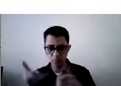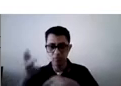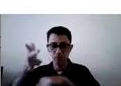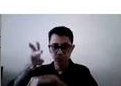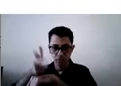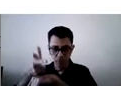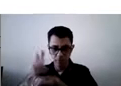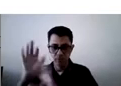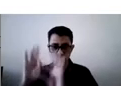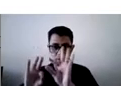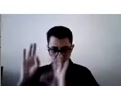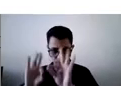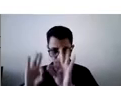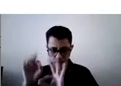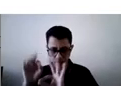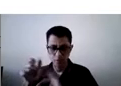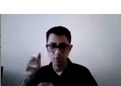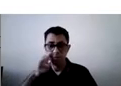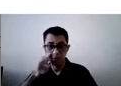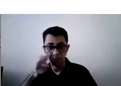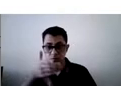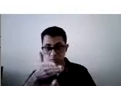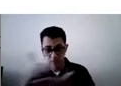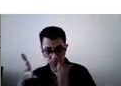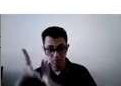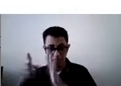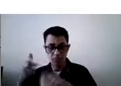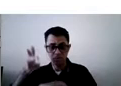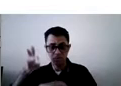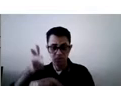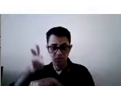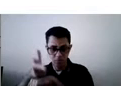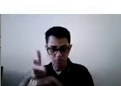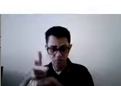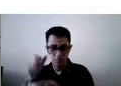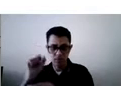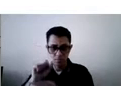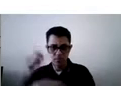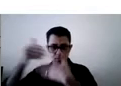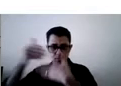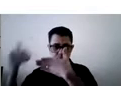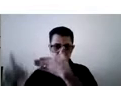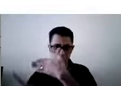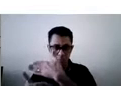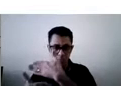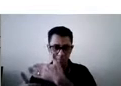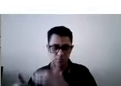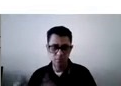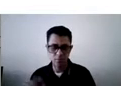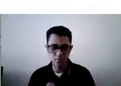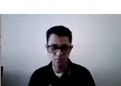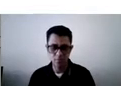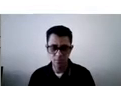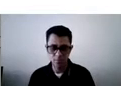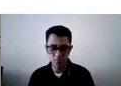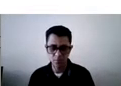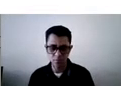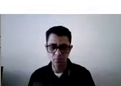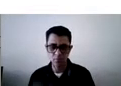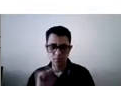Ó, aí vocês veem se tá, vai aparecer para vocês. Aí eu não sei se eu preciso... Ó, compartilhar tela, a área de trabalho. Isso.